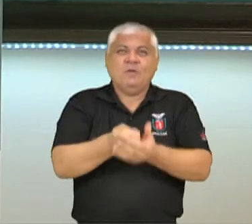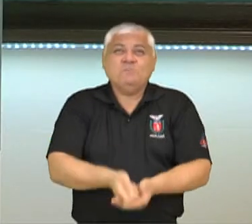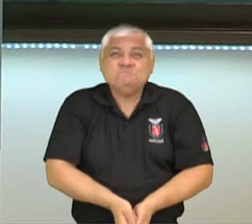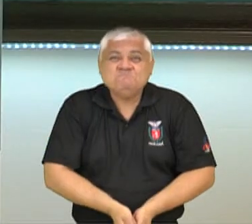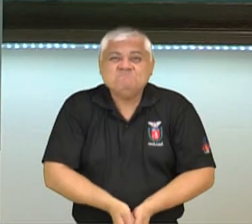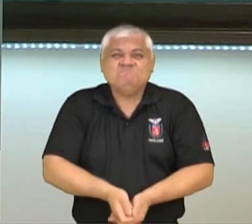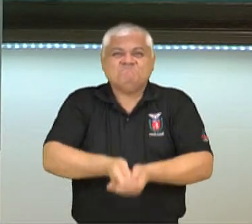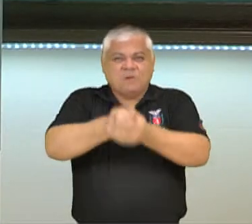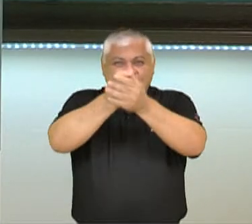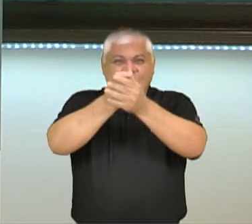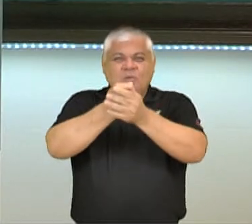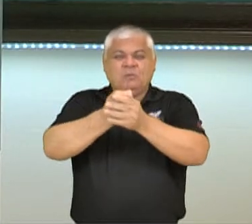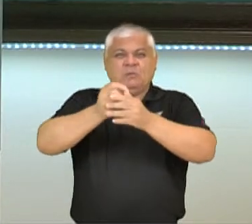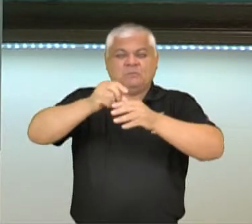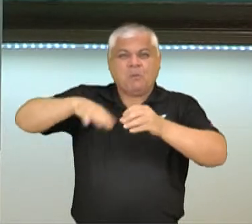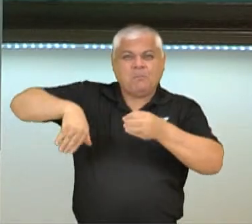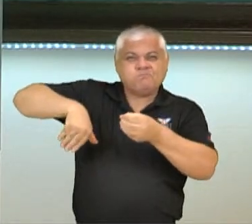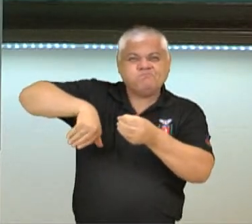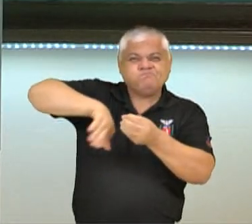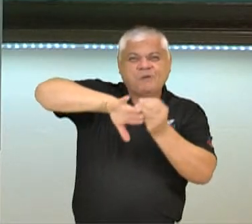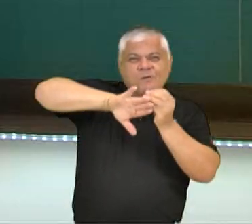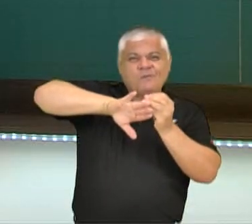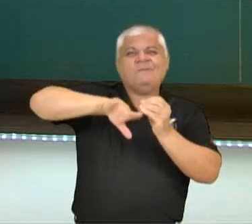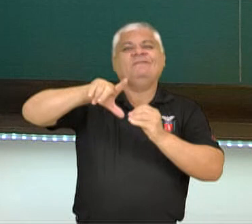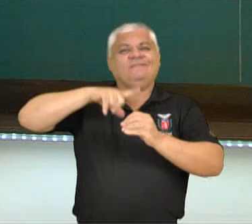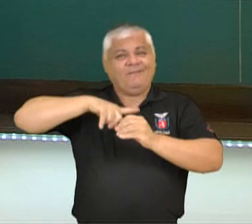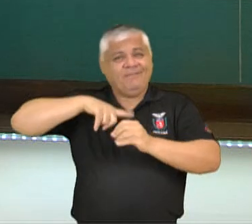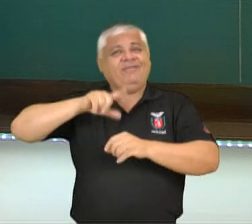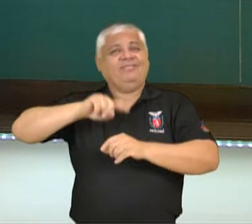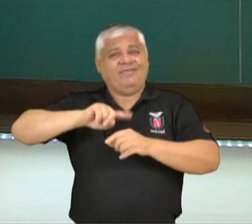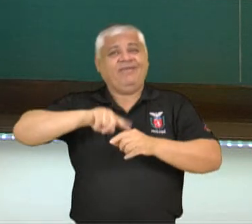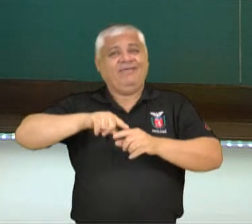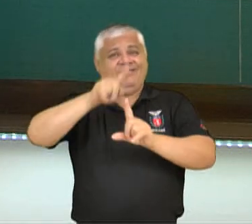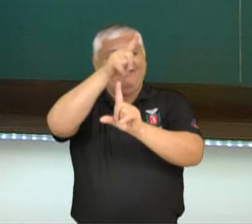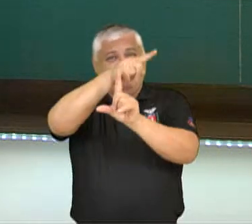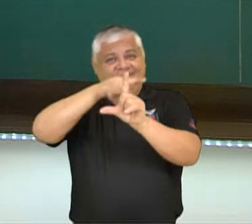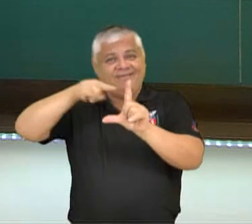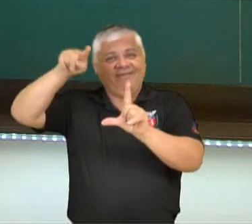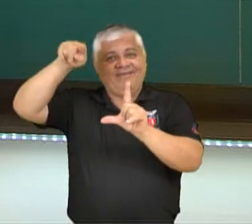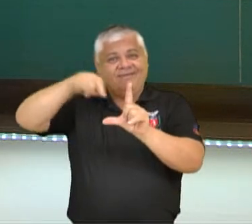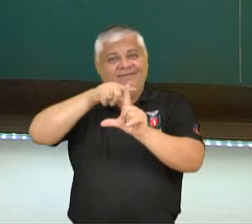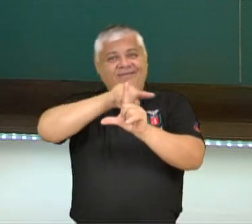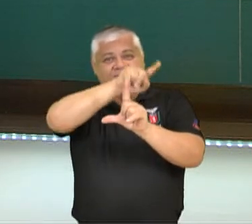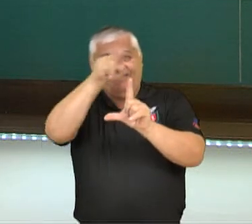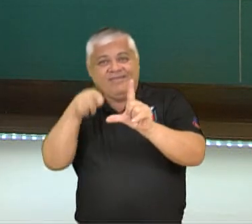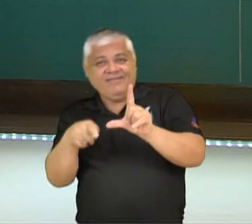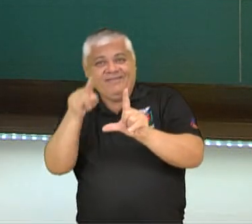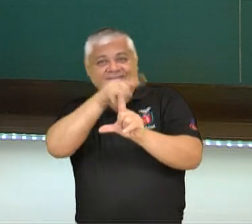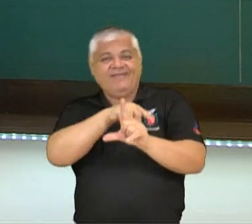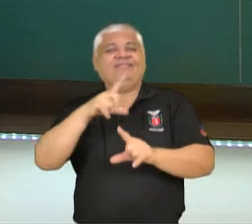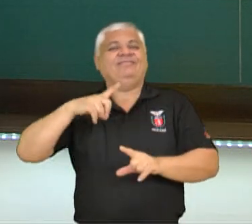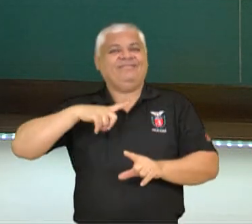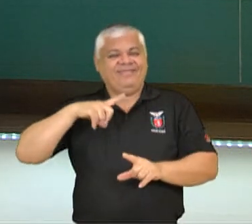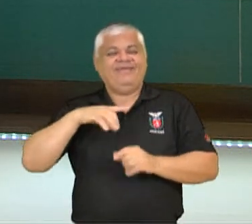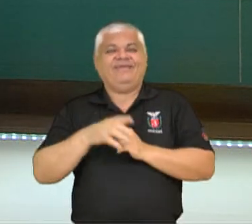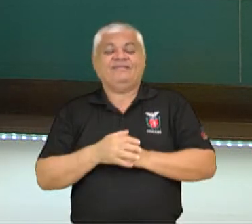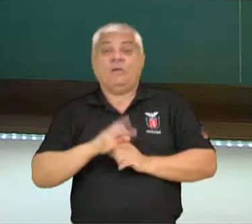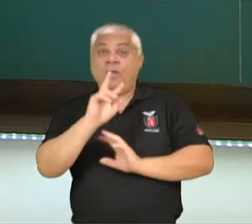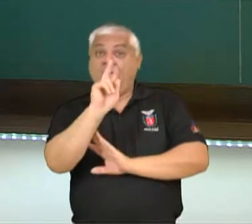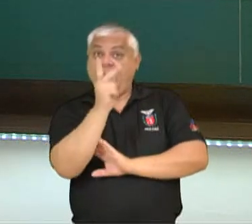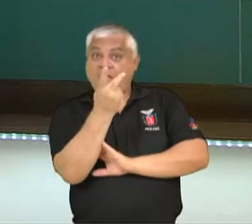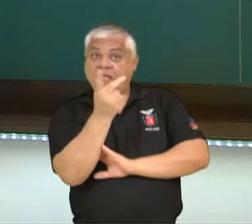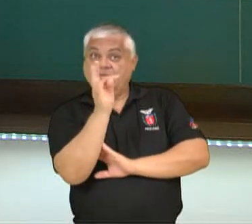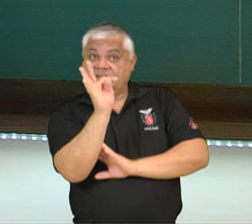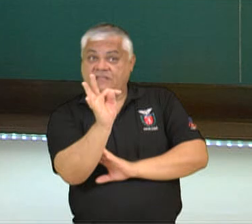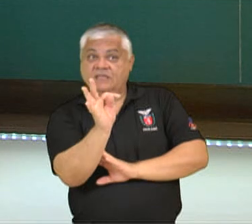vôlei, também vai ter esse comportamento, tá bom? Então veja bem, então aqui a gente tem uma função, a função h de t, que